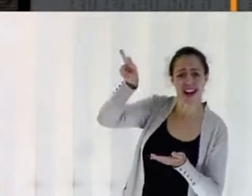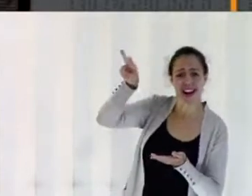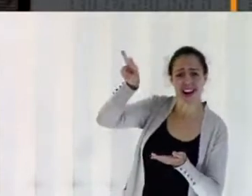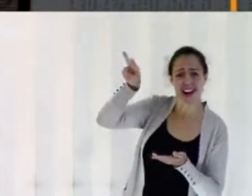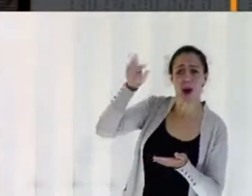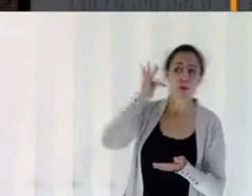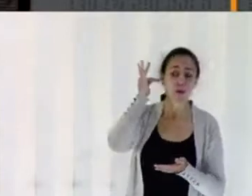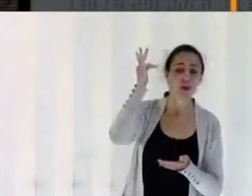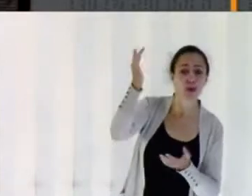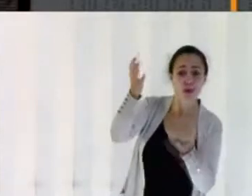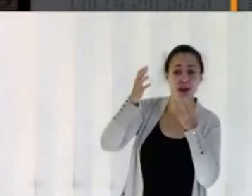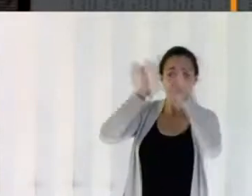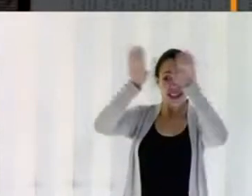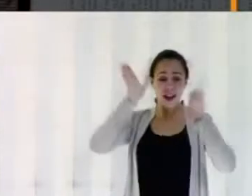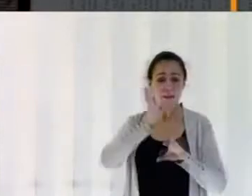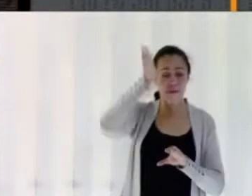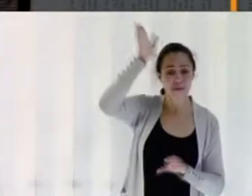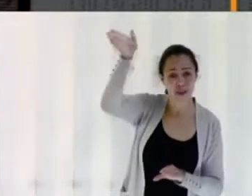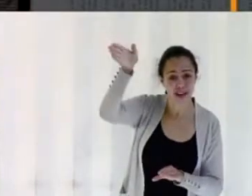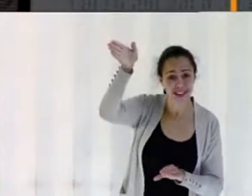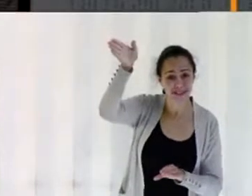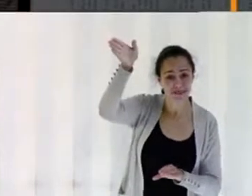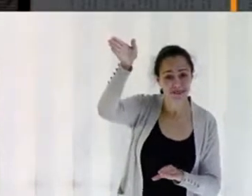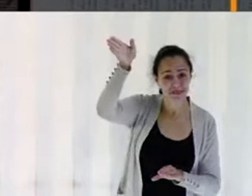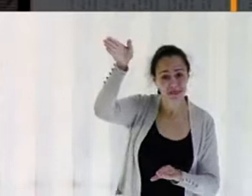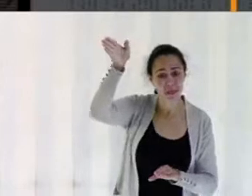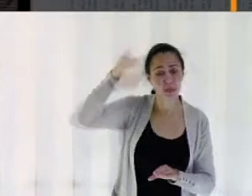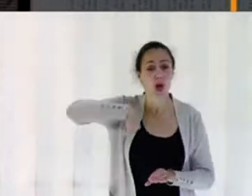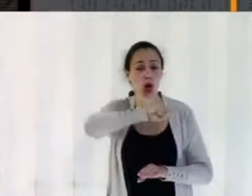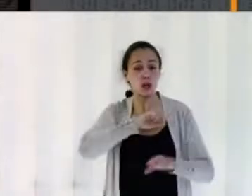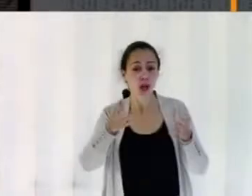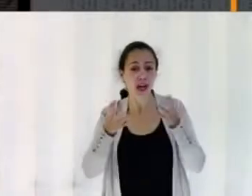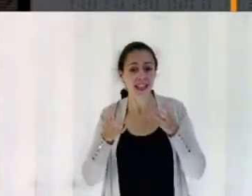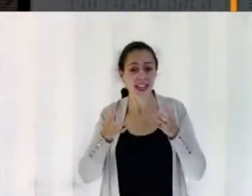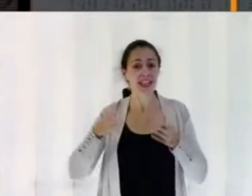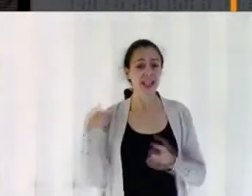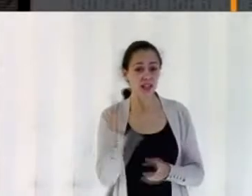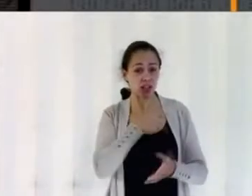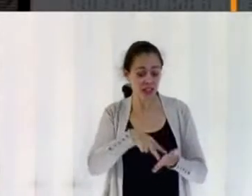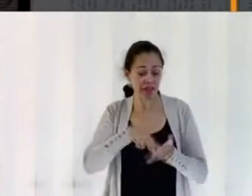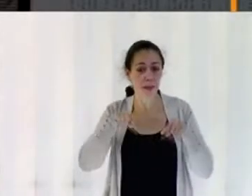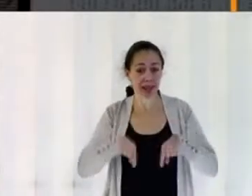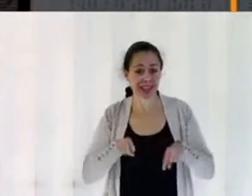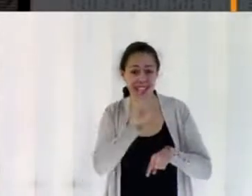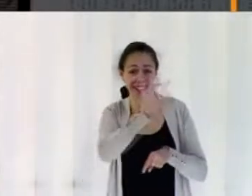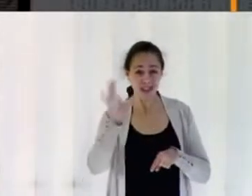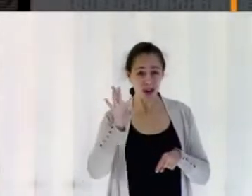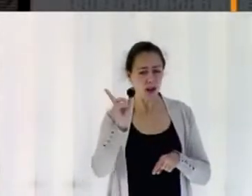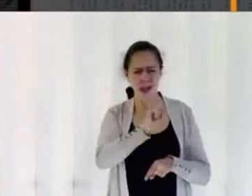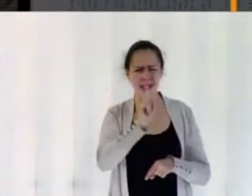ofereçamos a Deus sempre sacrifício de louvor, que é fruto de lábios que confessam o seu nome.